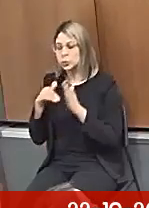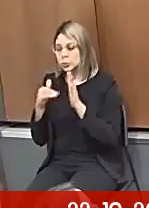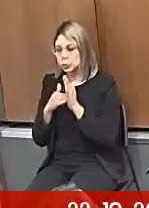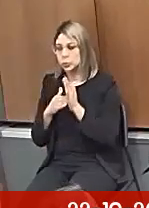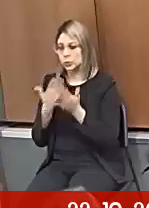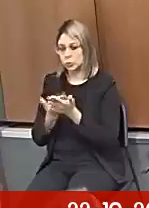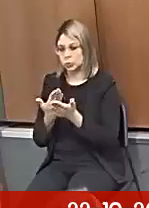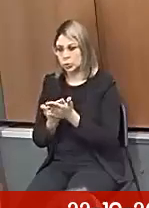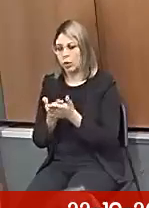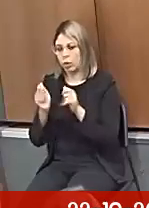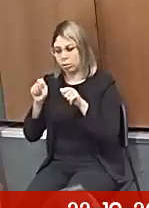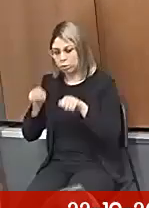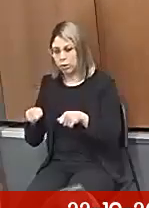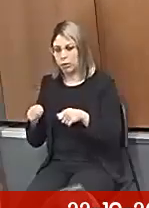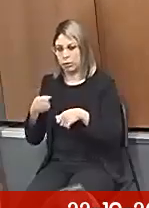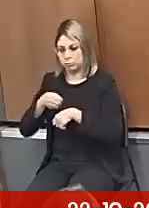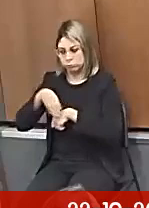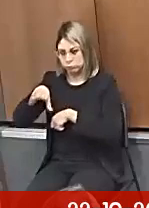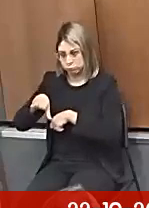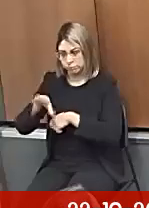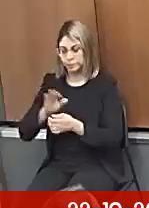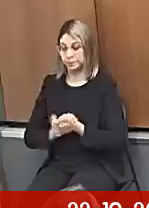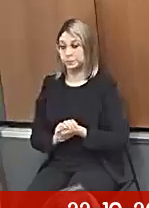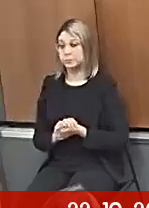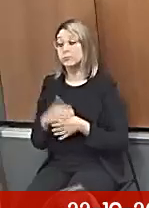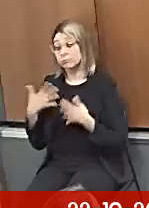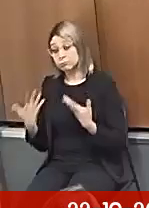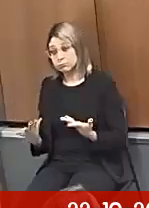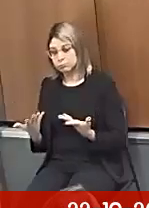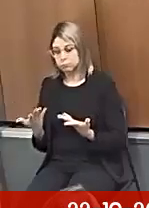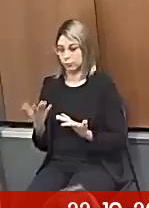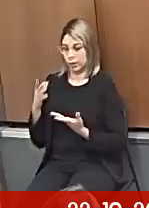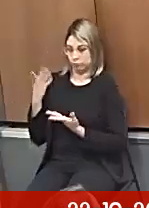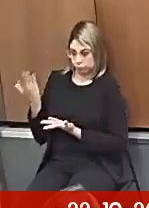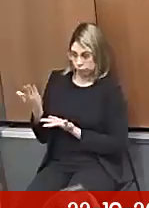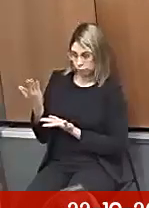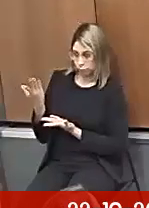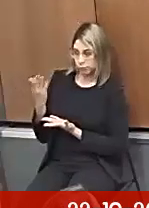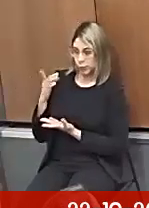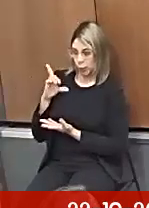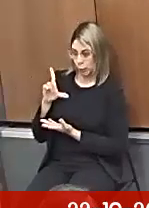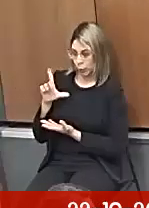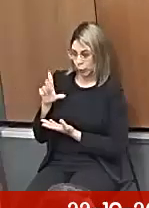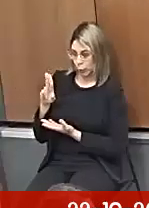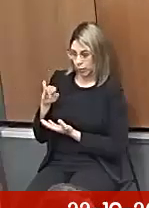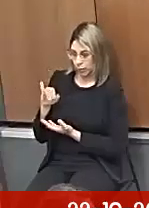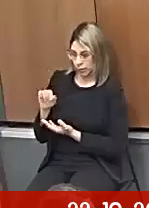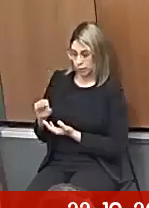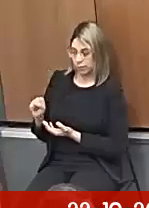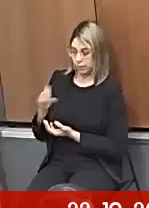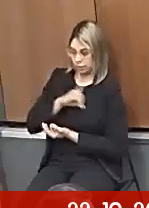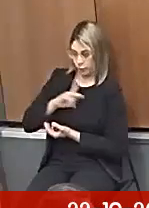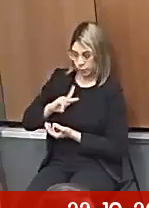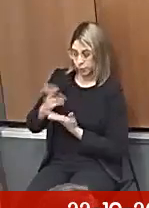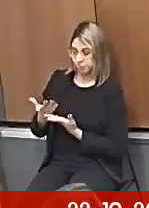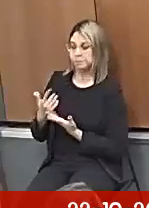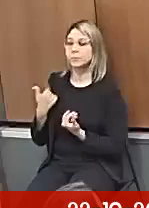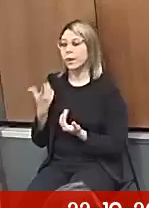a escola poderia proporcionar. E foi, doutor Luiz, para tal da avaliação, da